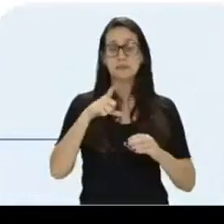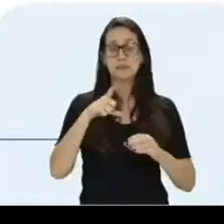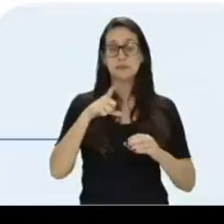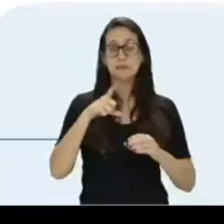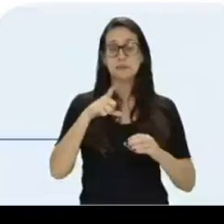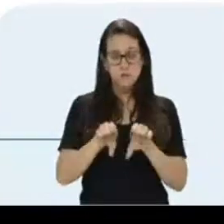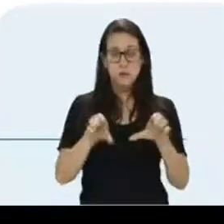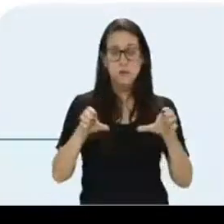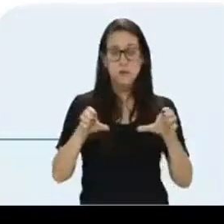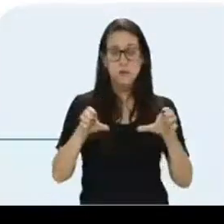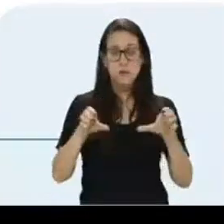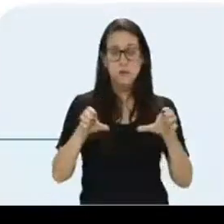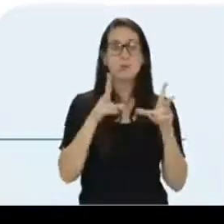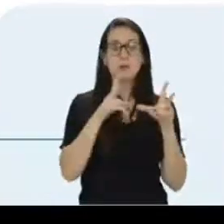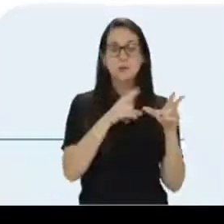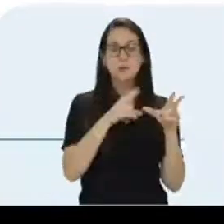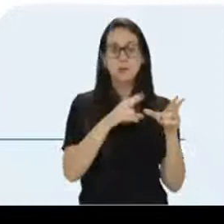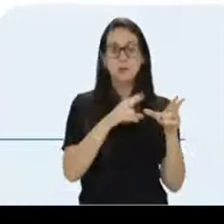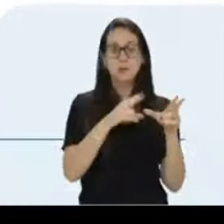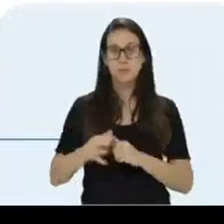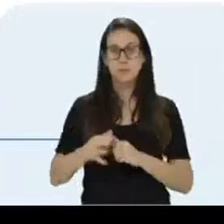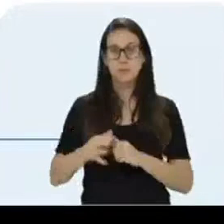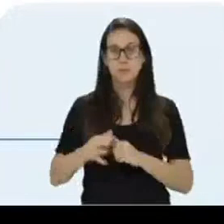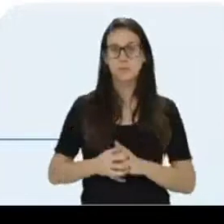obrigatoriamente estruturas que são comuns,